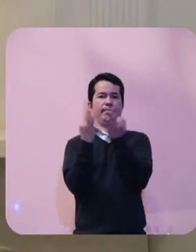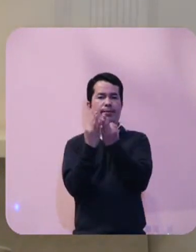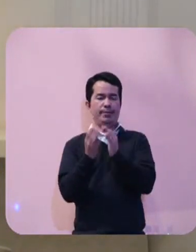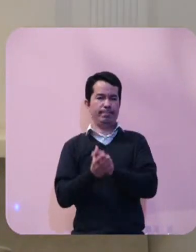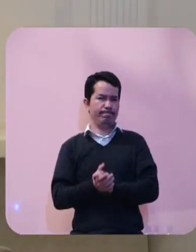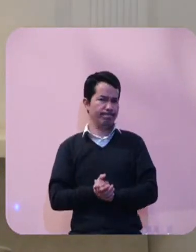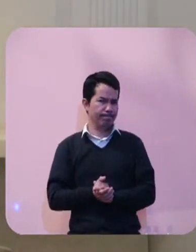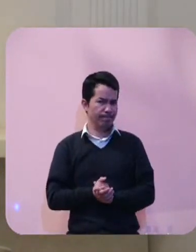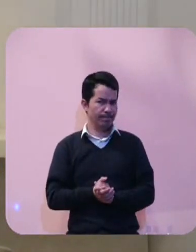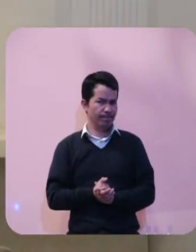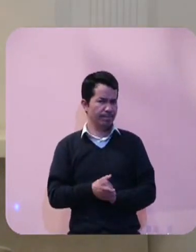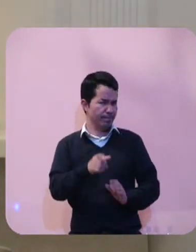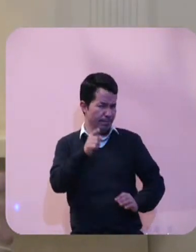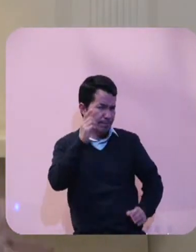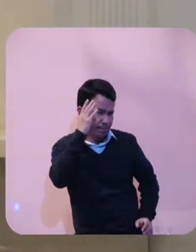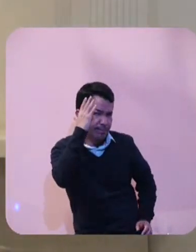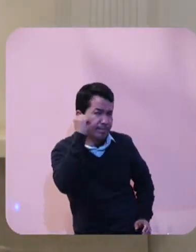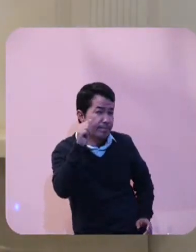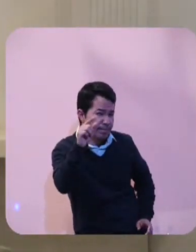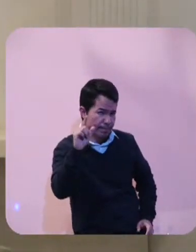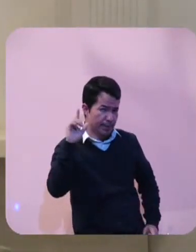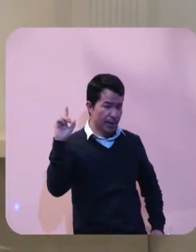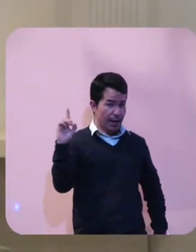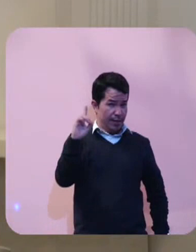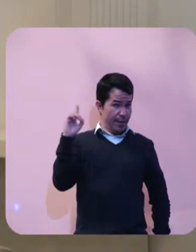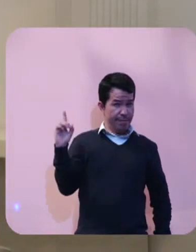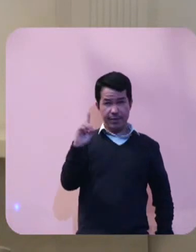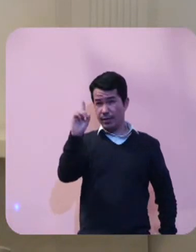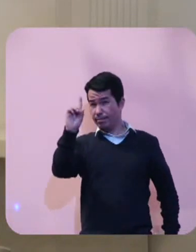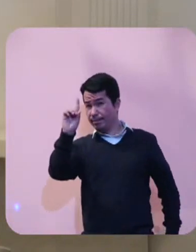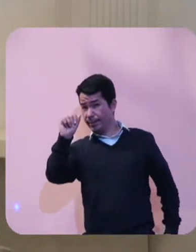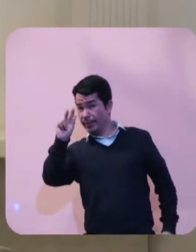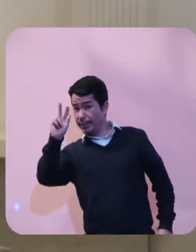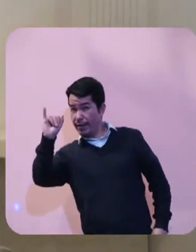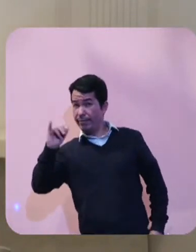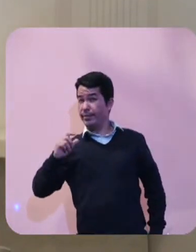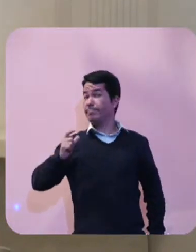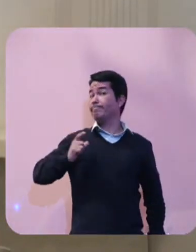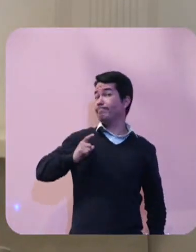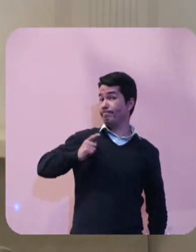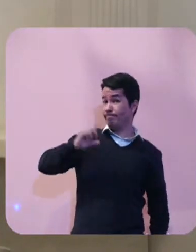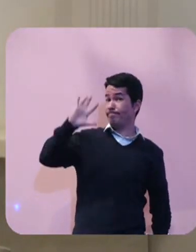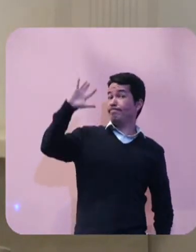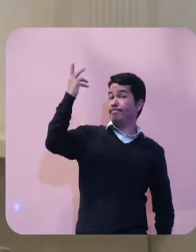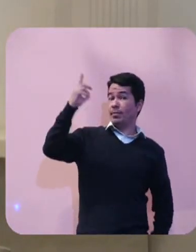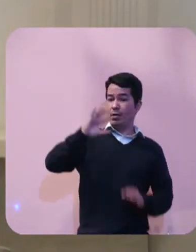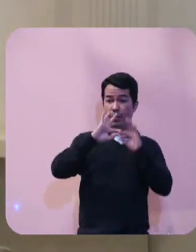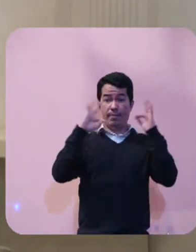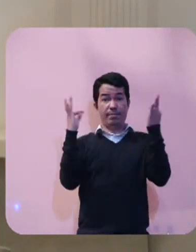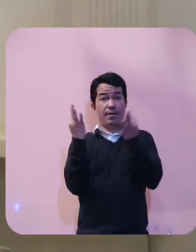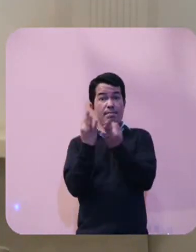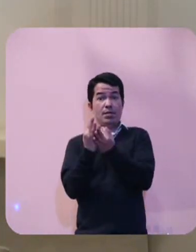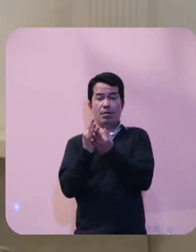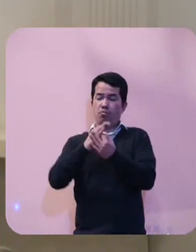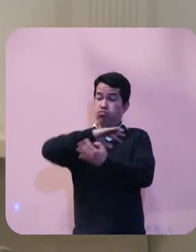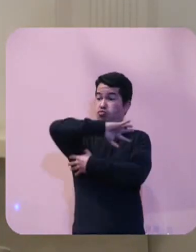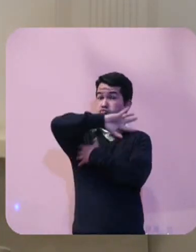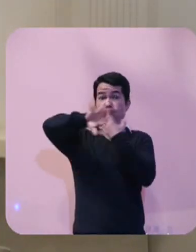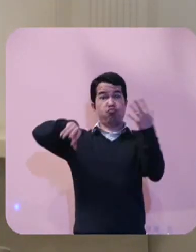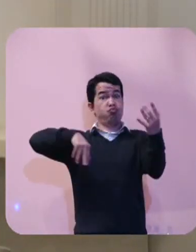uma grande bagunça enquanto ele era o grande rei. Houve um estupro de irmão com